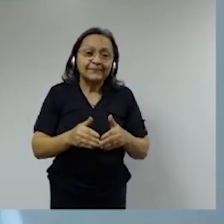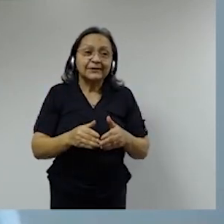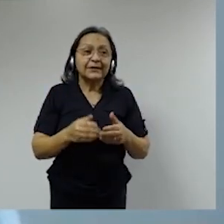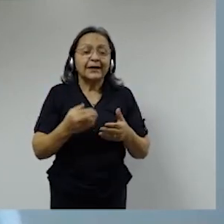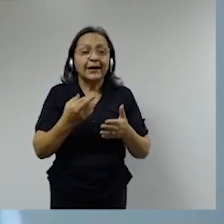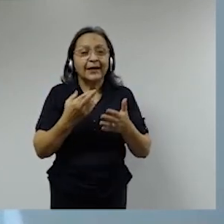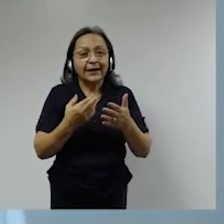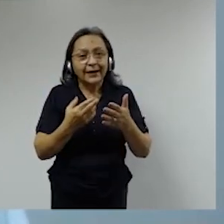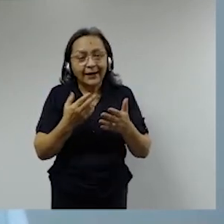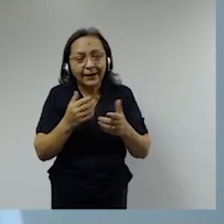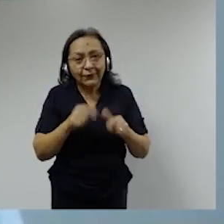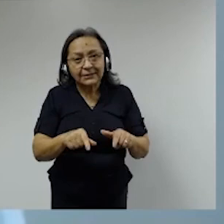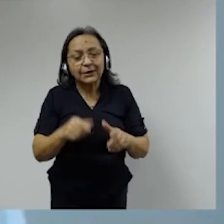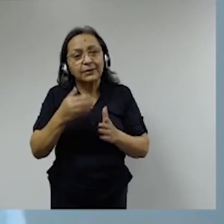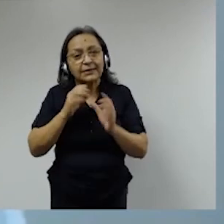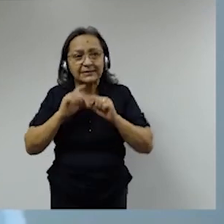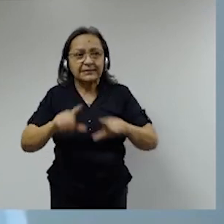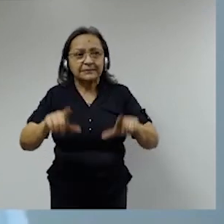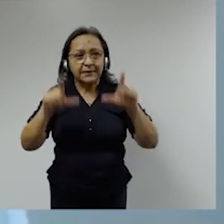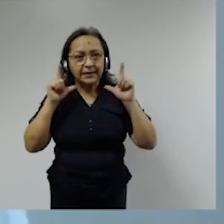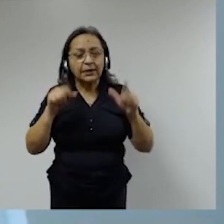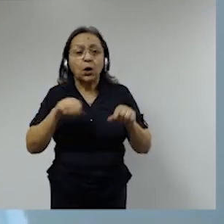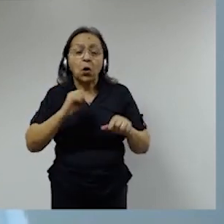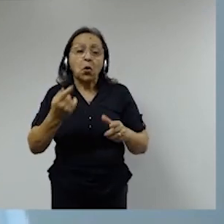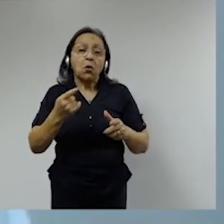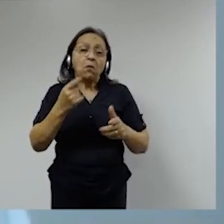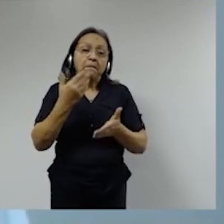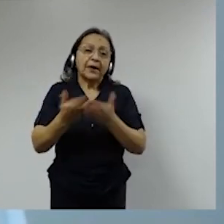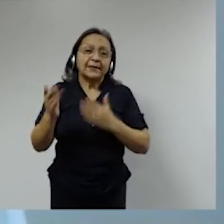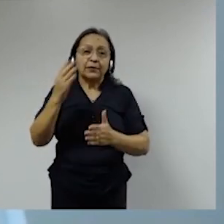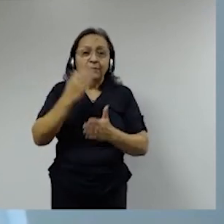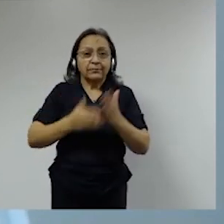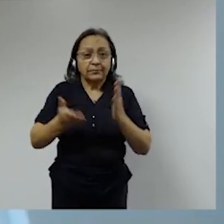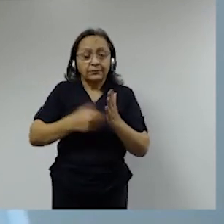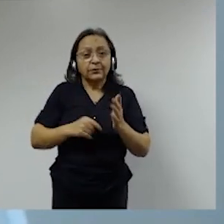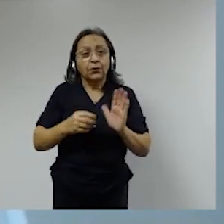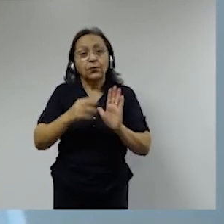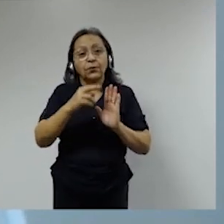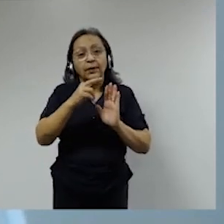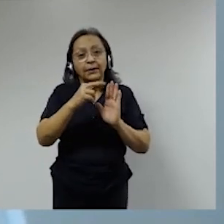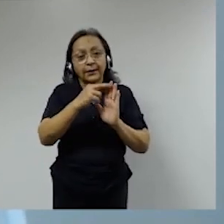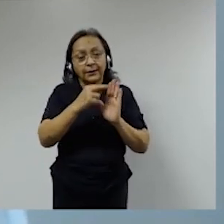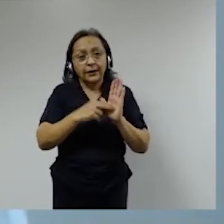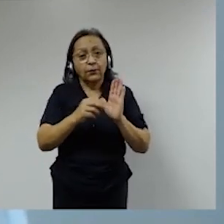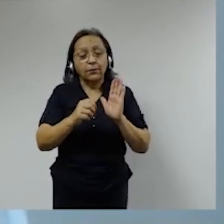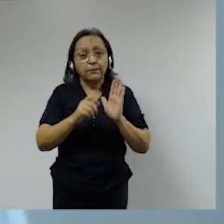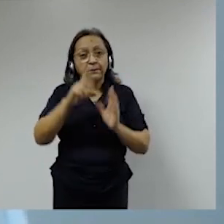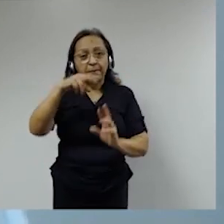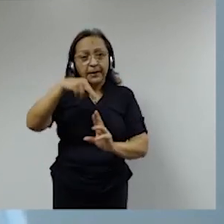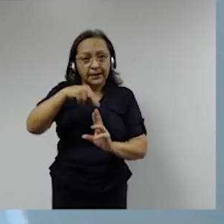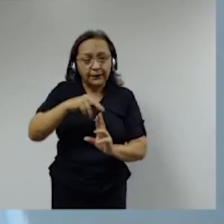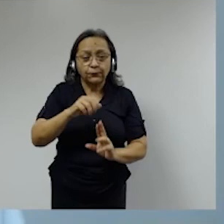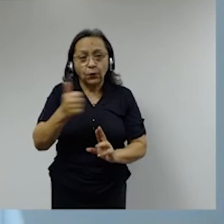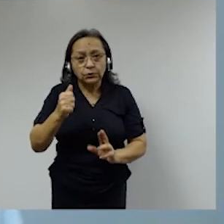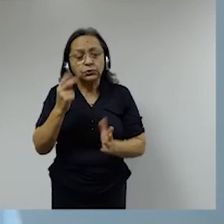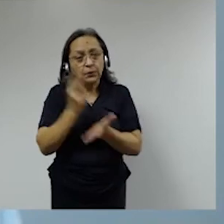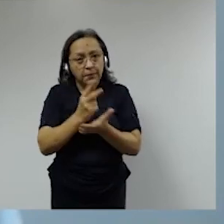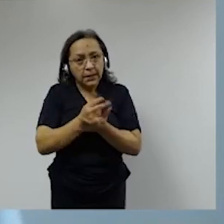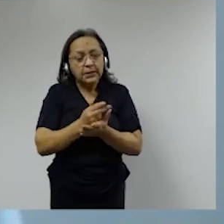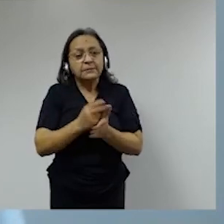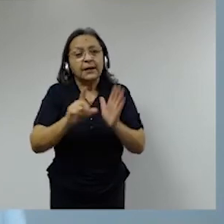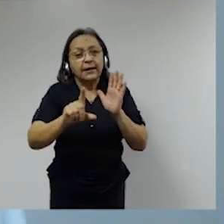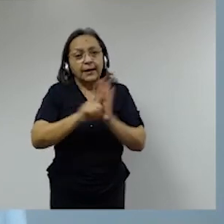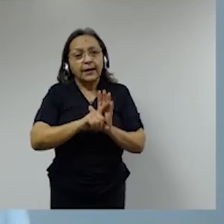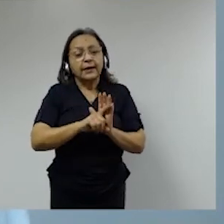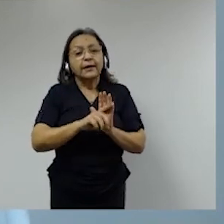expressa ou caducidade, é o caso, dispõe o parágrafo 11 do mesmo dispositivo